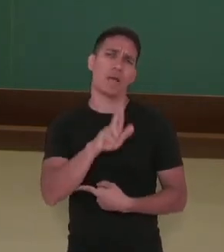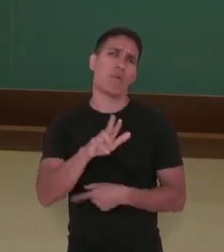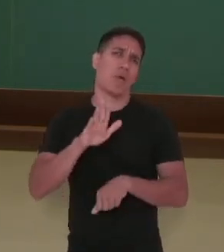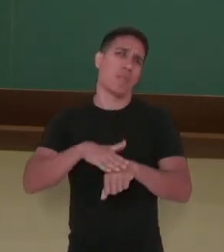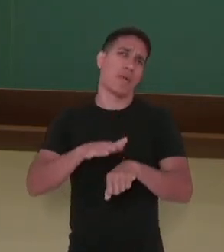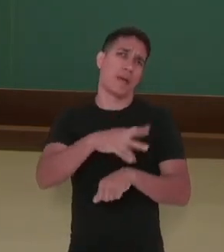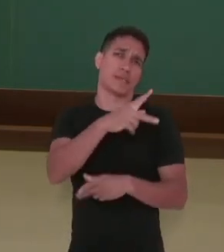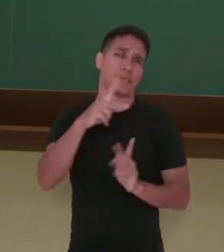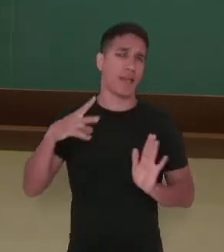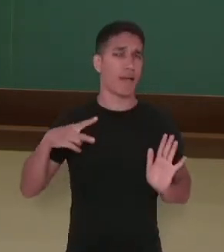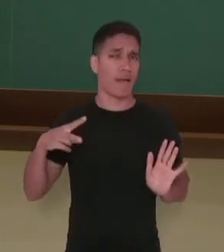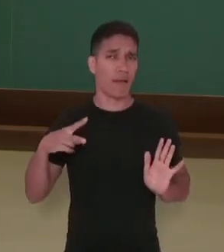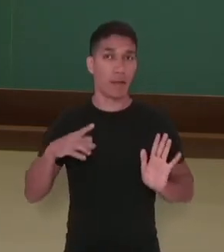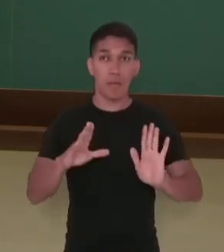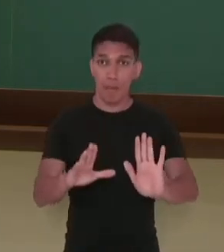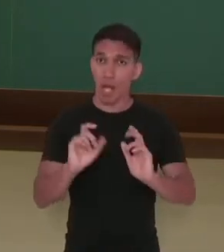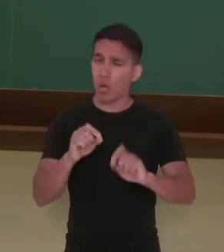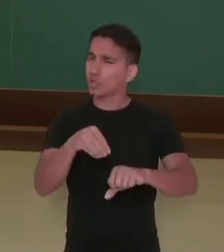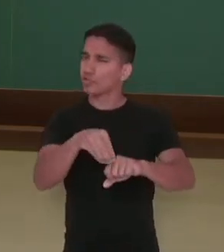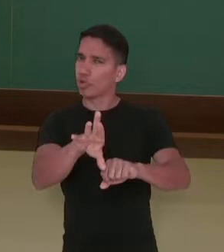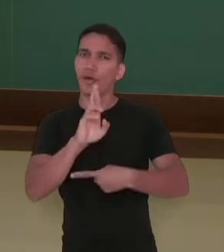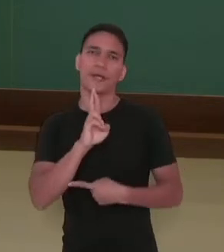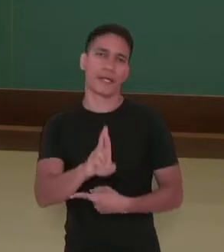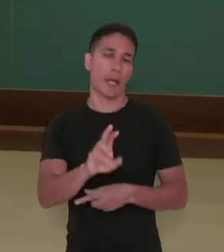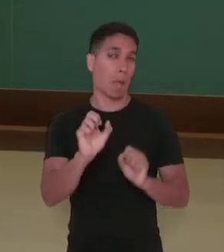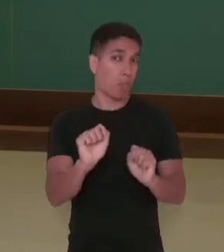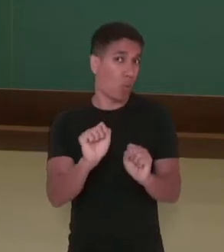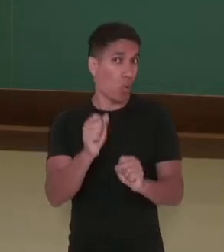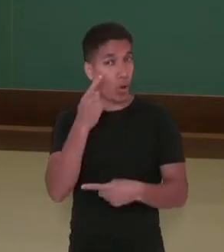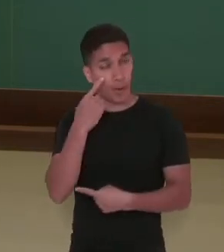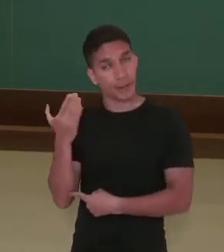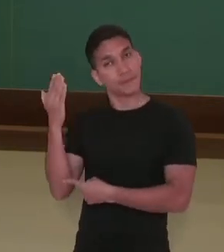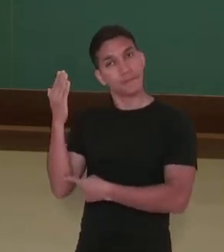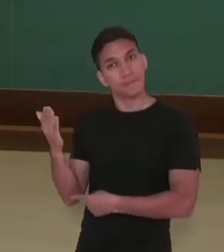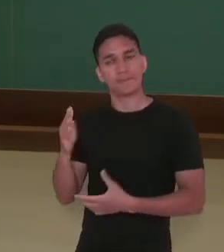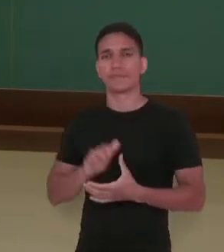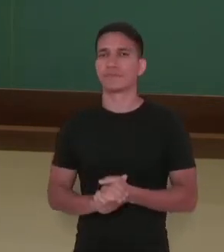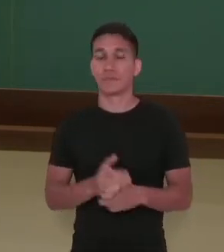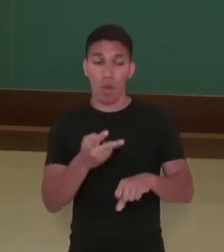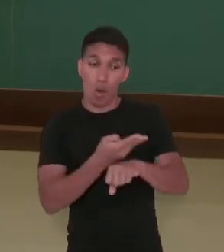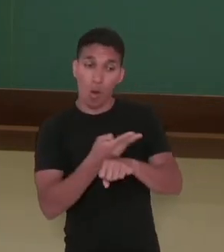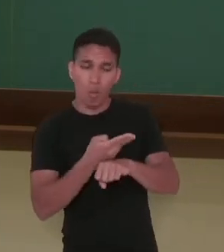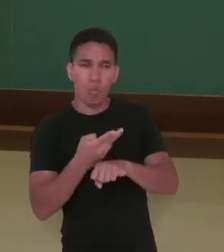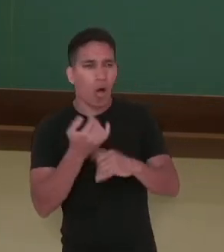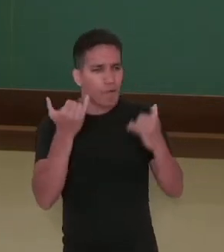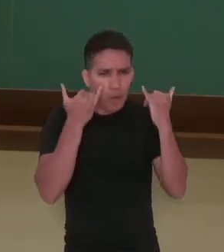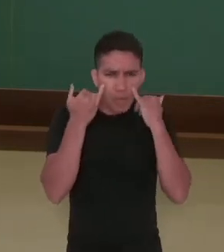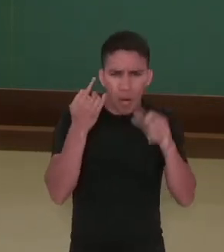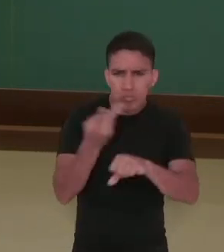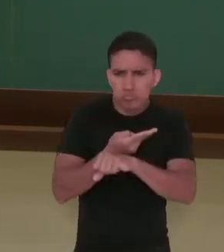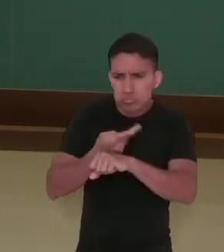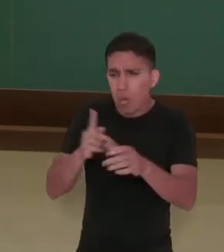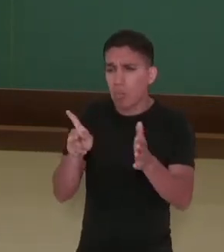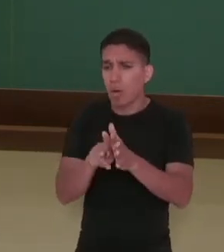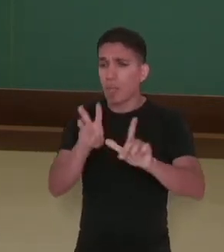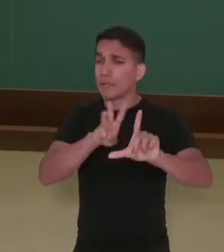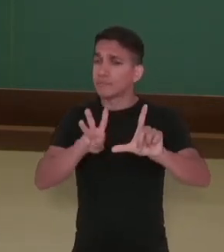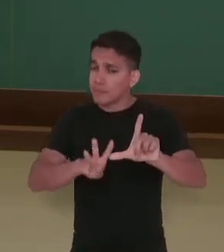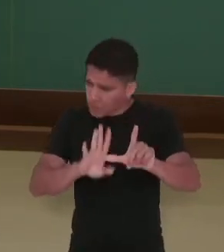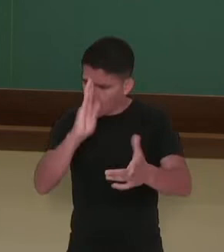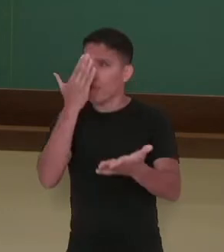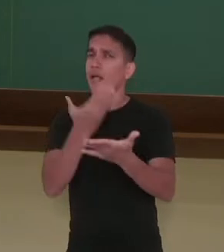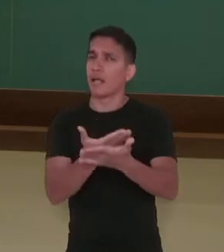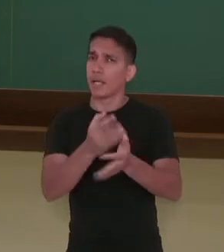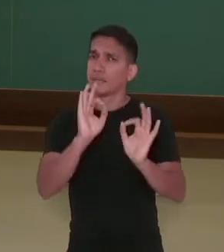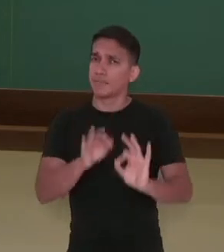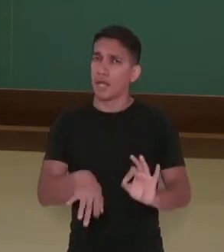pessoal, mas uma sugestão de resposta seria: procuro me informar através de sites confiáveis e